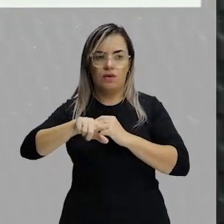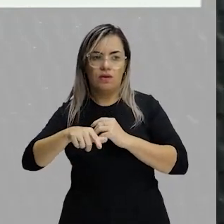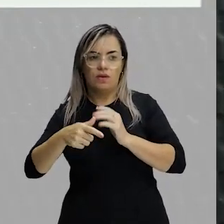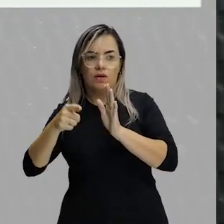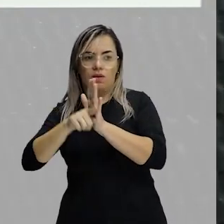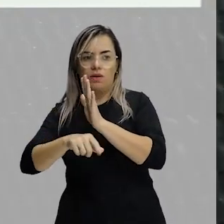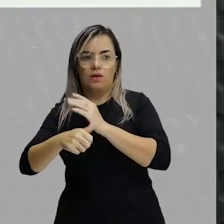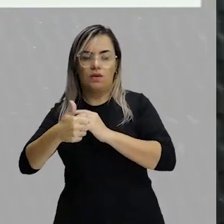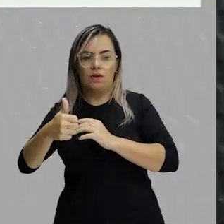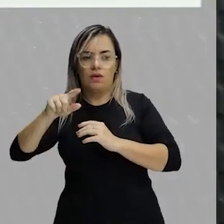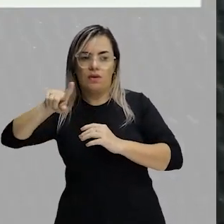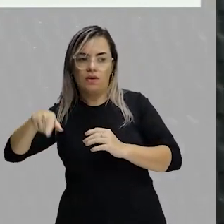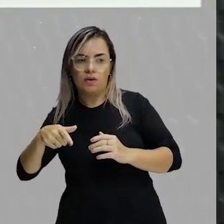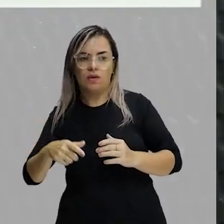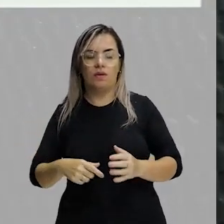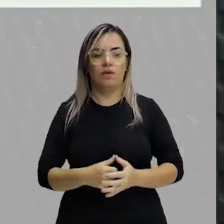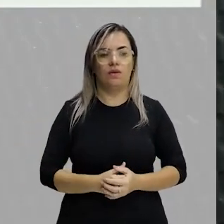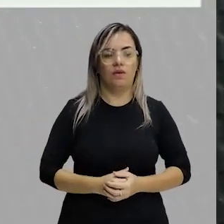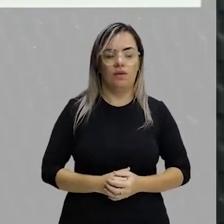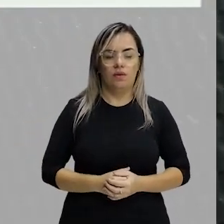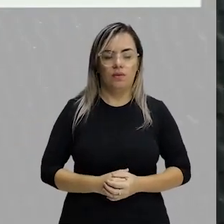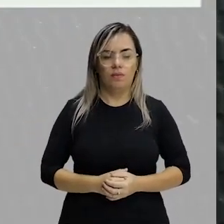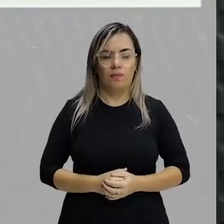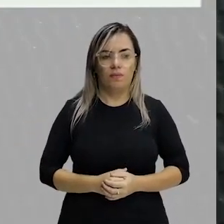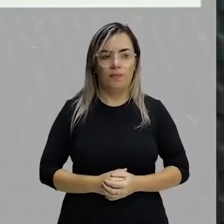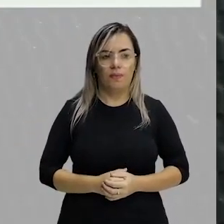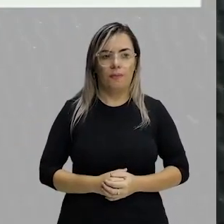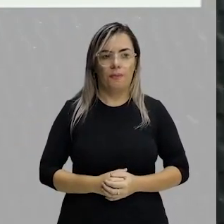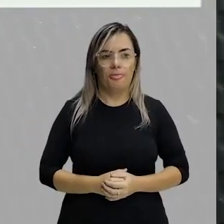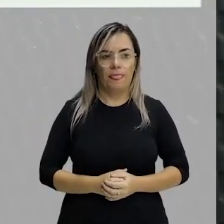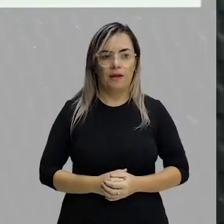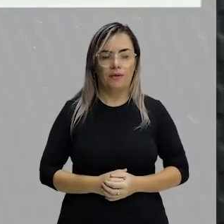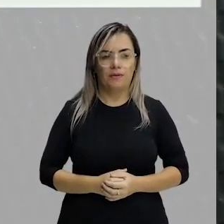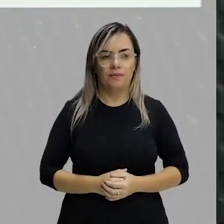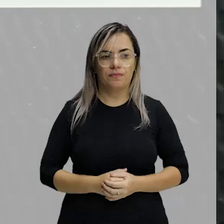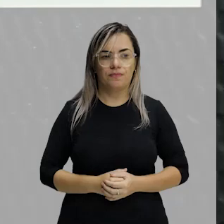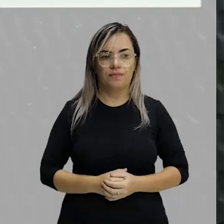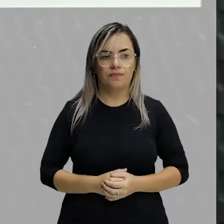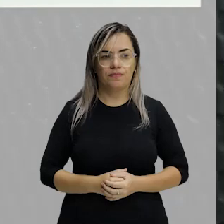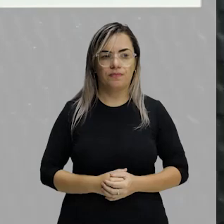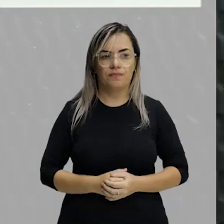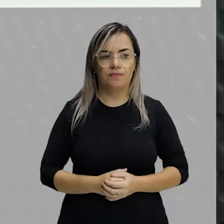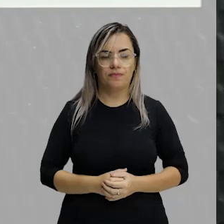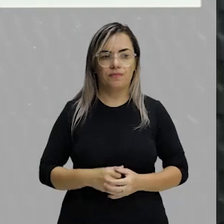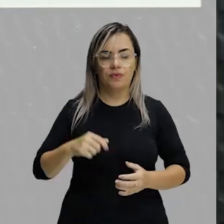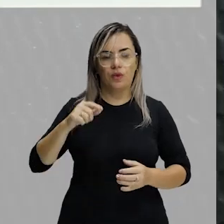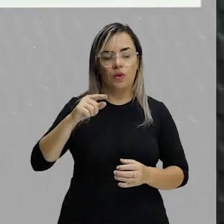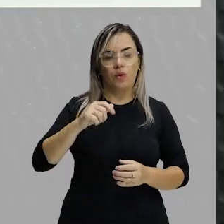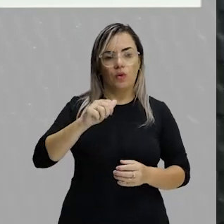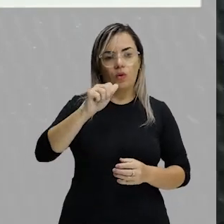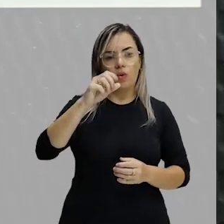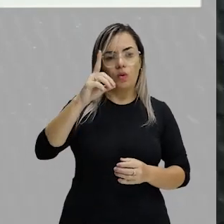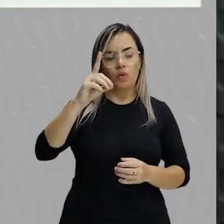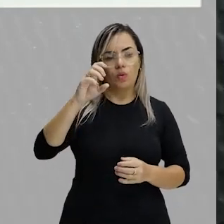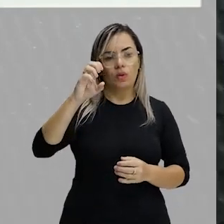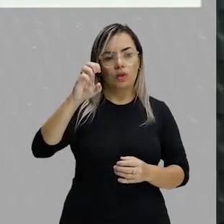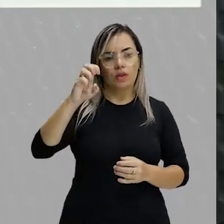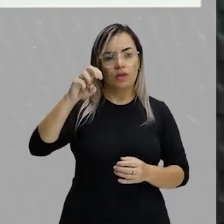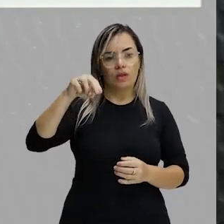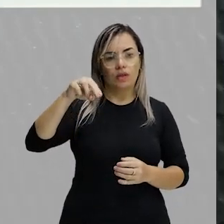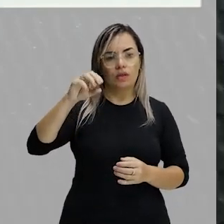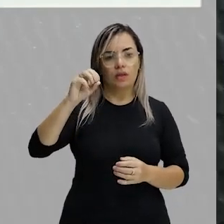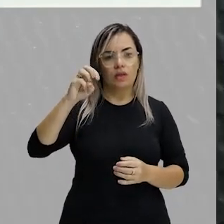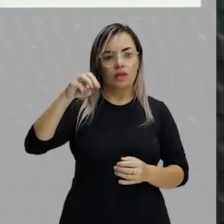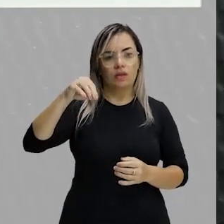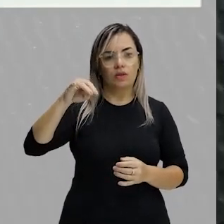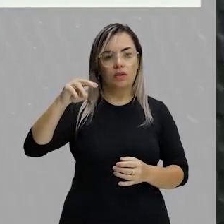Certo? Você tem que esse cara bem aqui, ó, esse denominador vale a ao quadrado. A ao quadrado é igual a